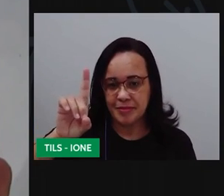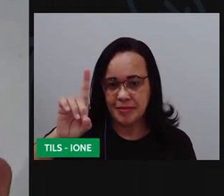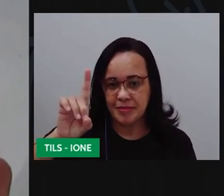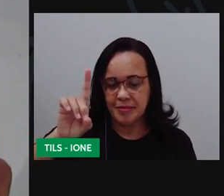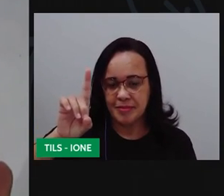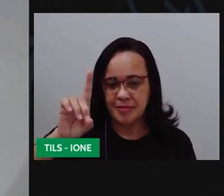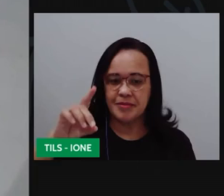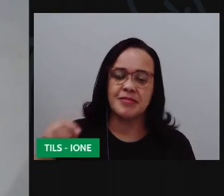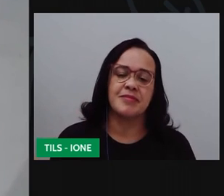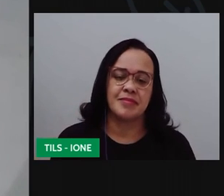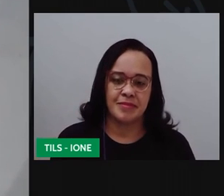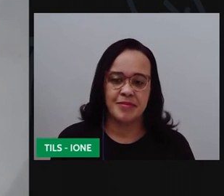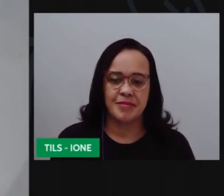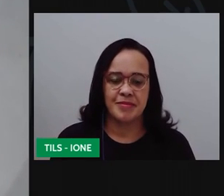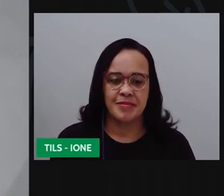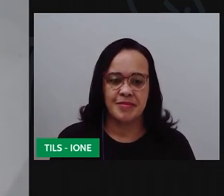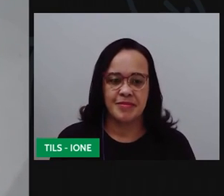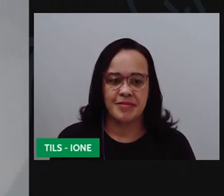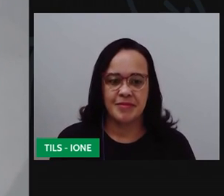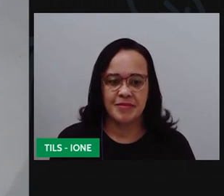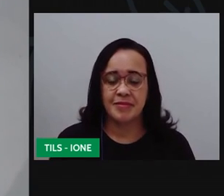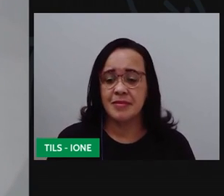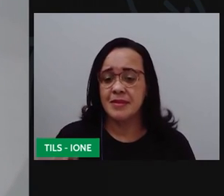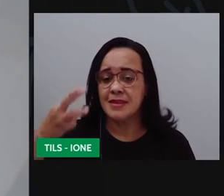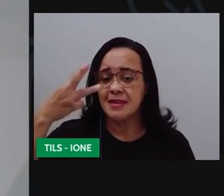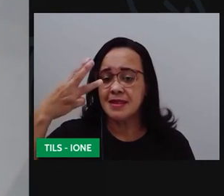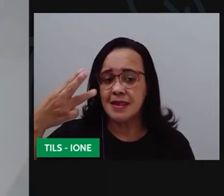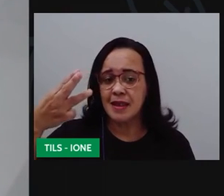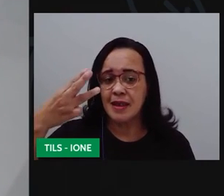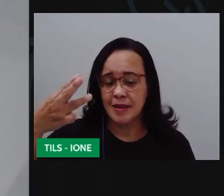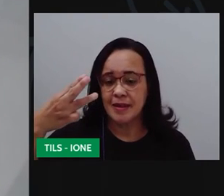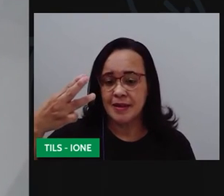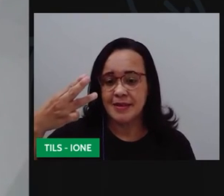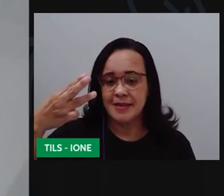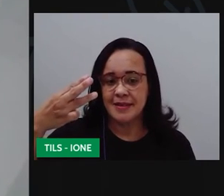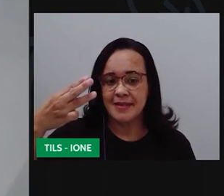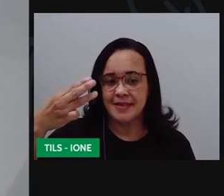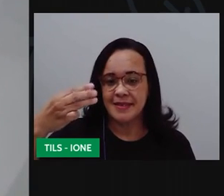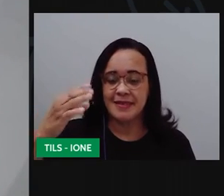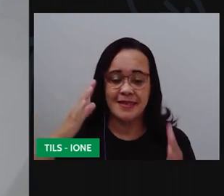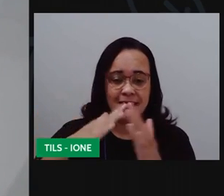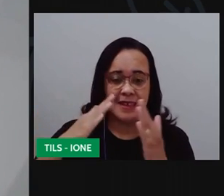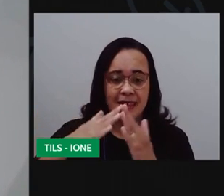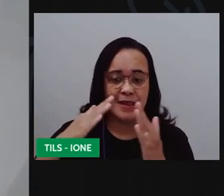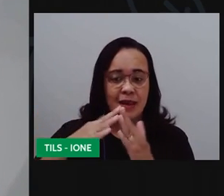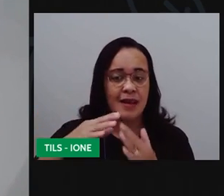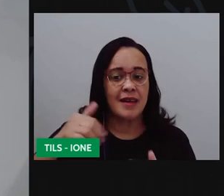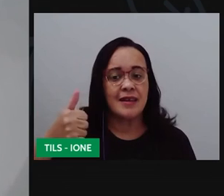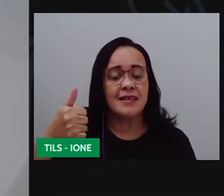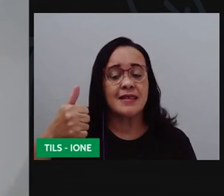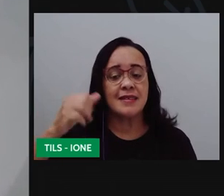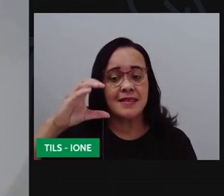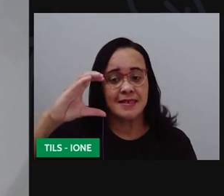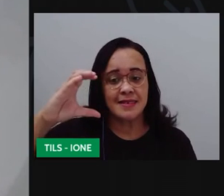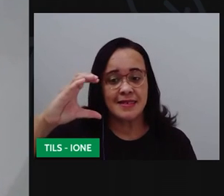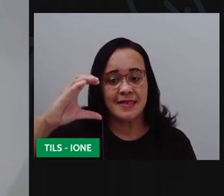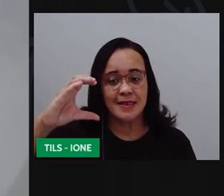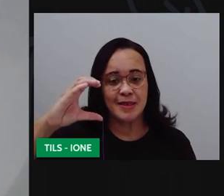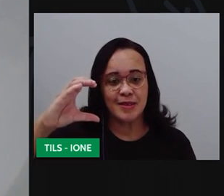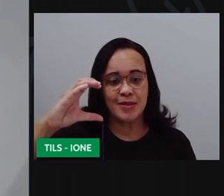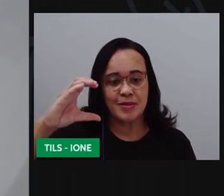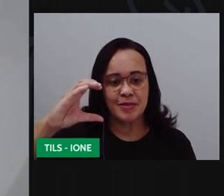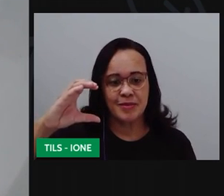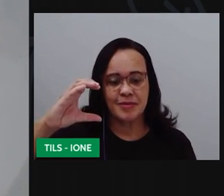vou fazer essa conta daqui a pouco é porque eu tenho que o três na casa da centena quer o quê três